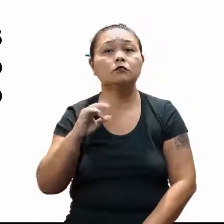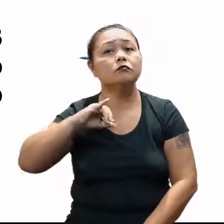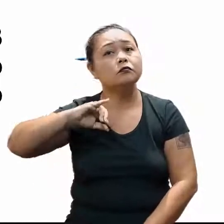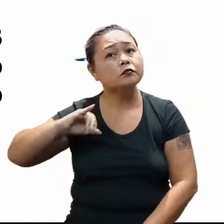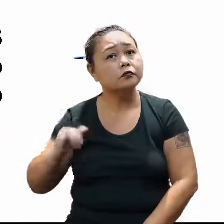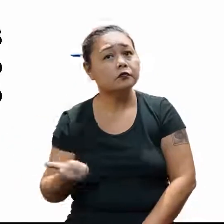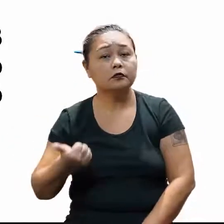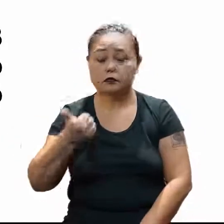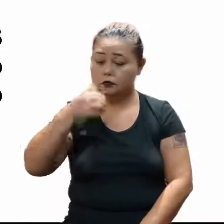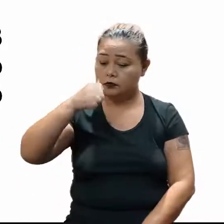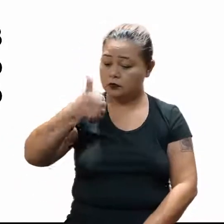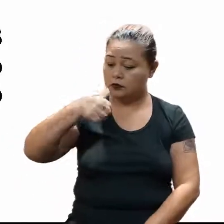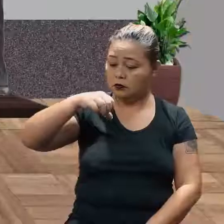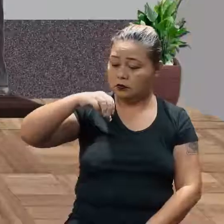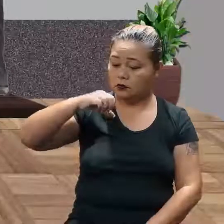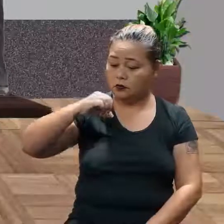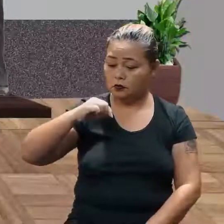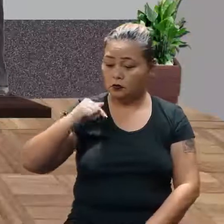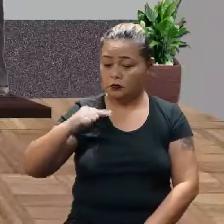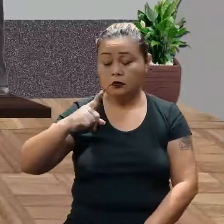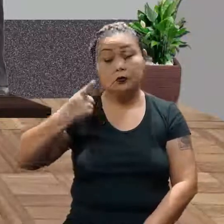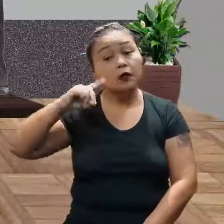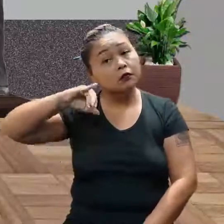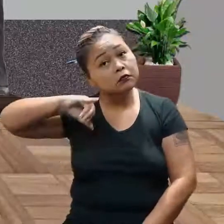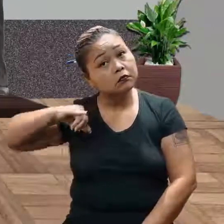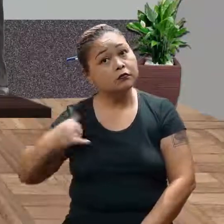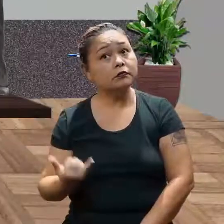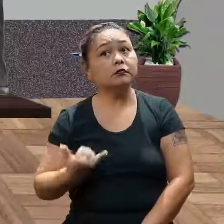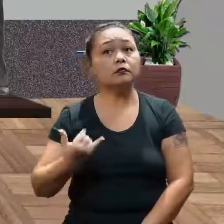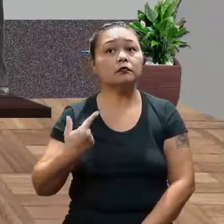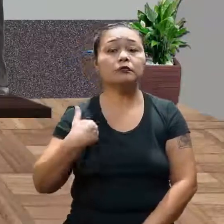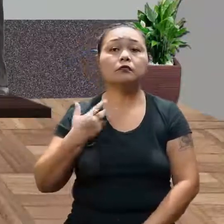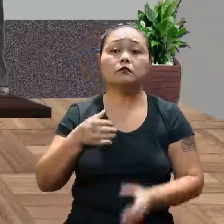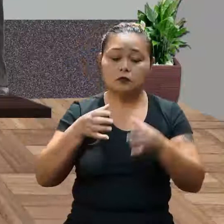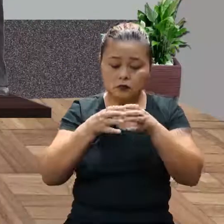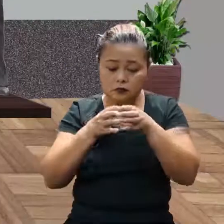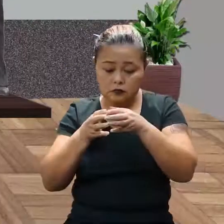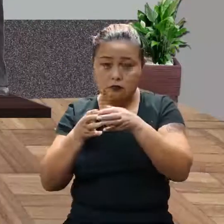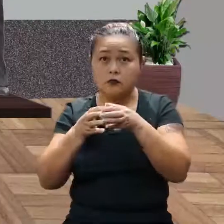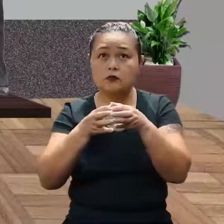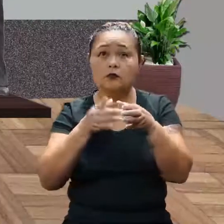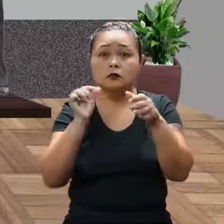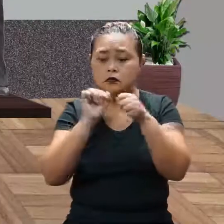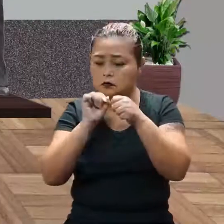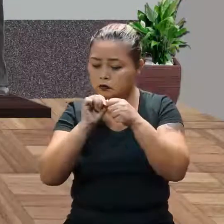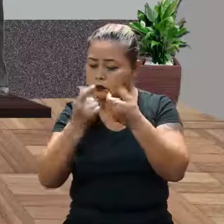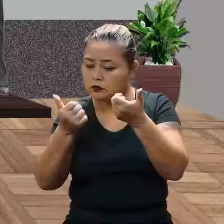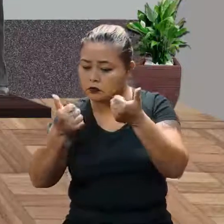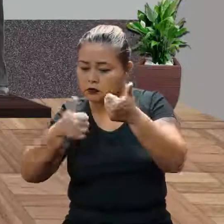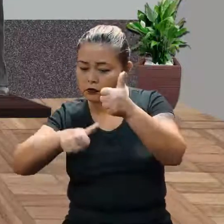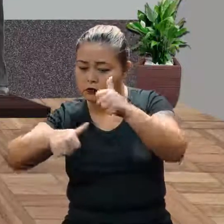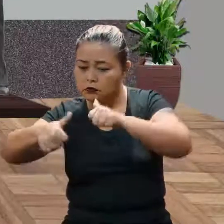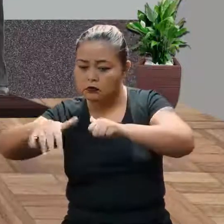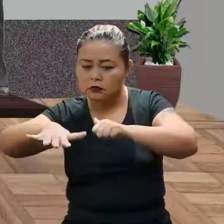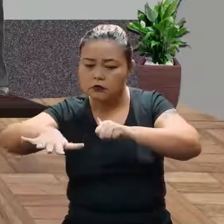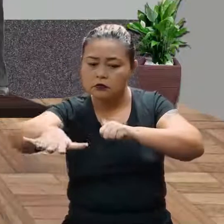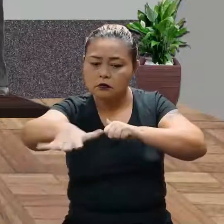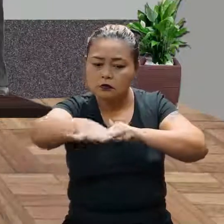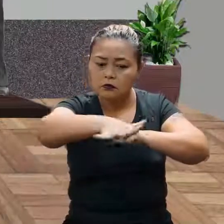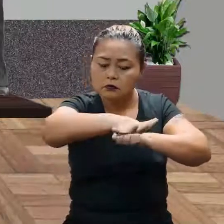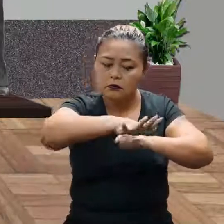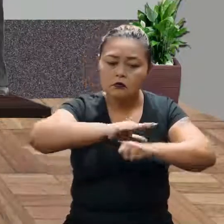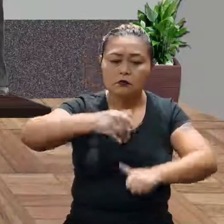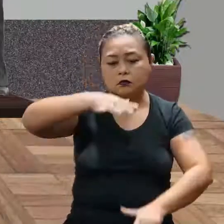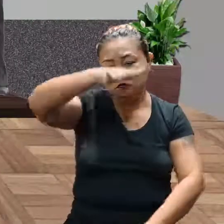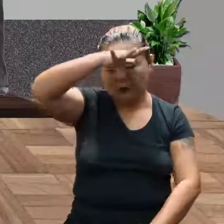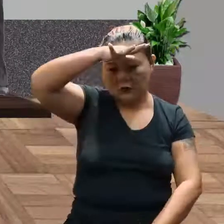expedição de 1907, o Rondon vai aproveitar nessa expedição e vai fazer o reconhecimento de parte do Mato